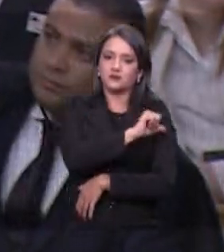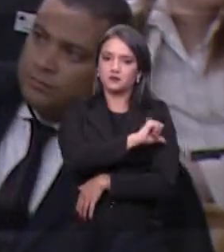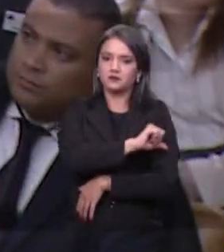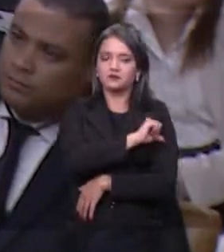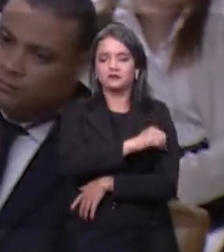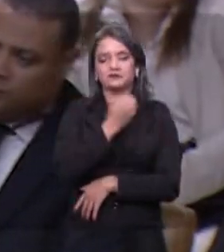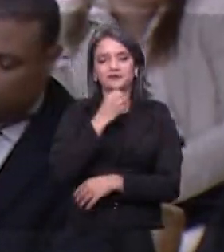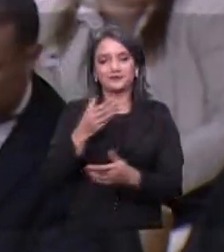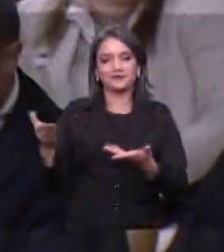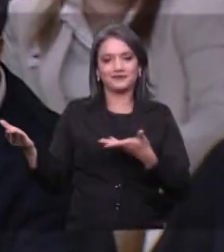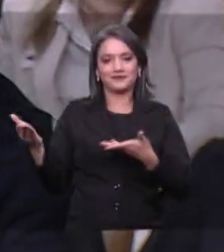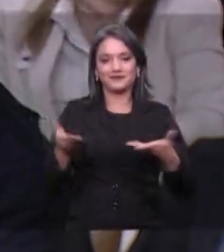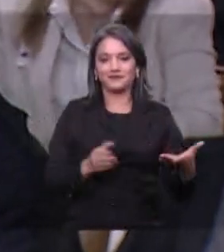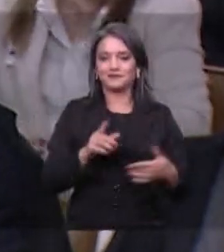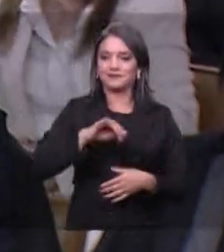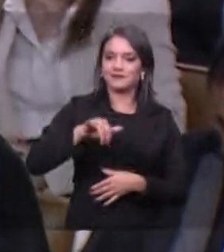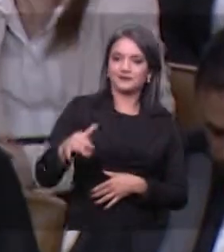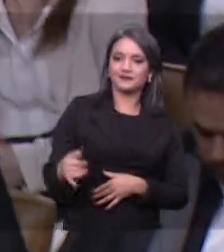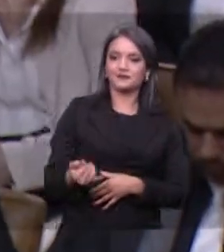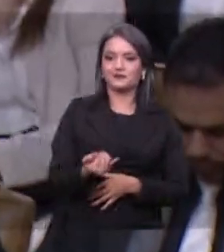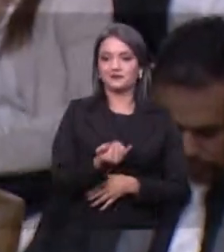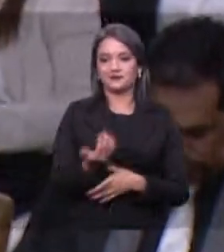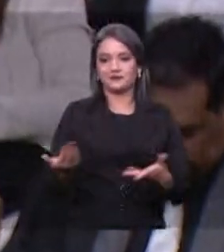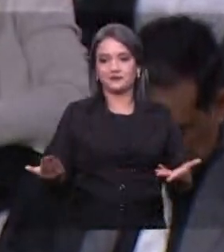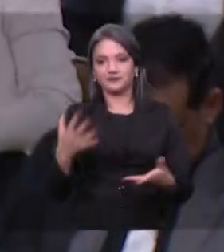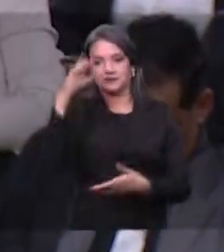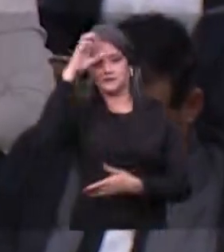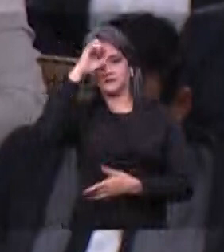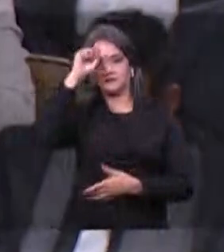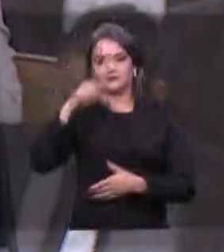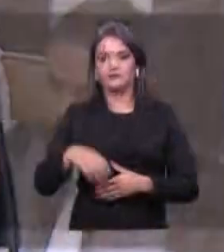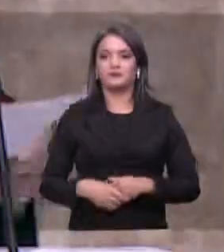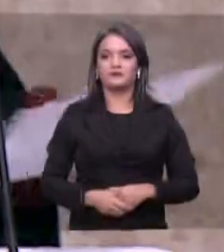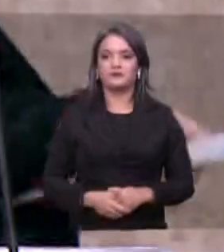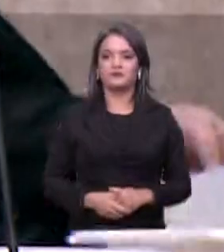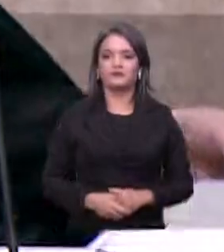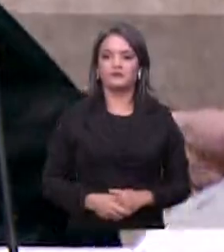e tenham proveito com esta sessão.